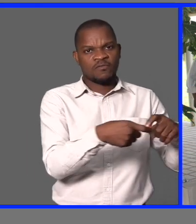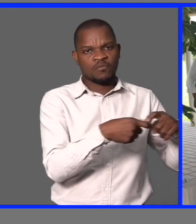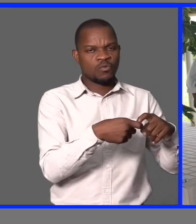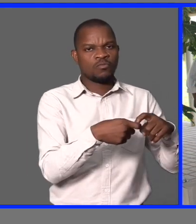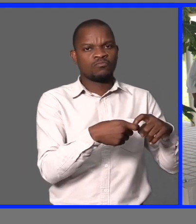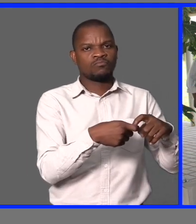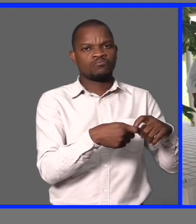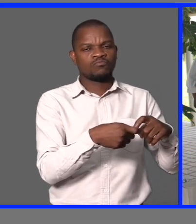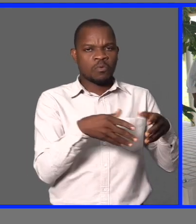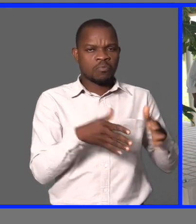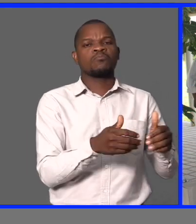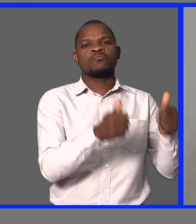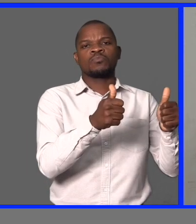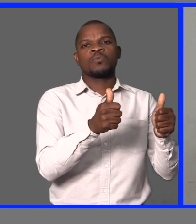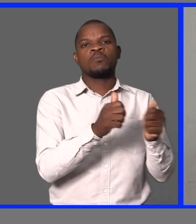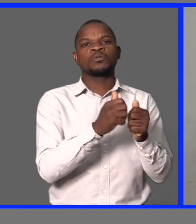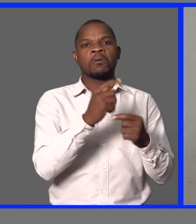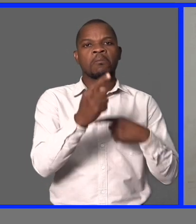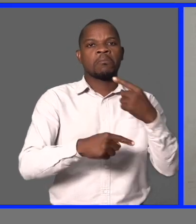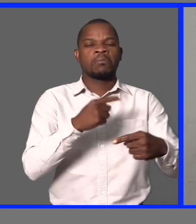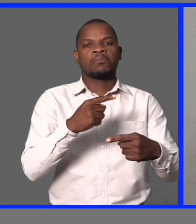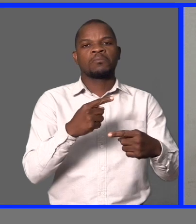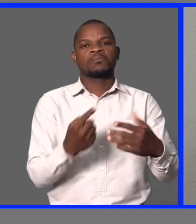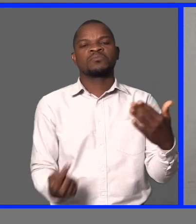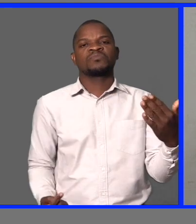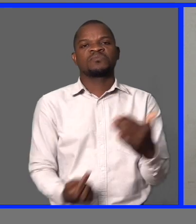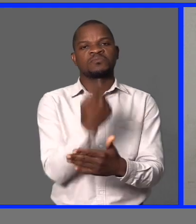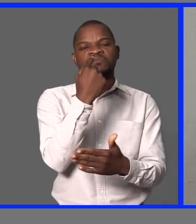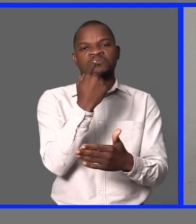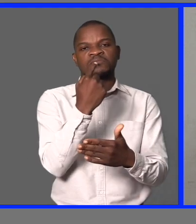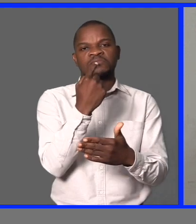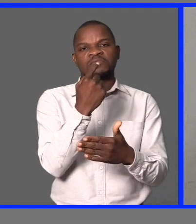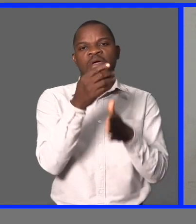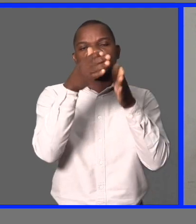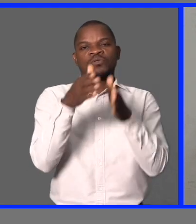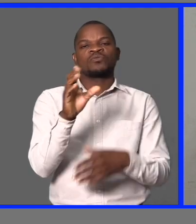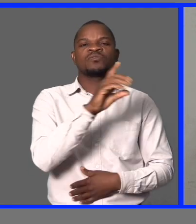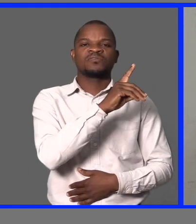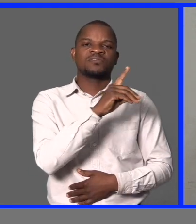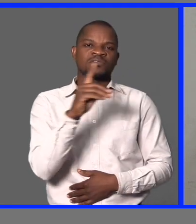que sabe que nós temos uma pessoa normal, do dia para a noite já virou uma pessoa